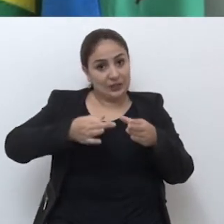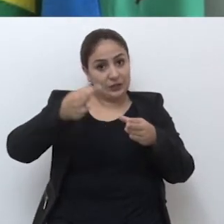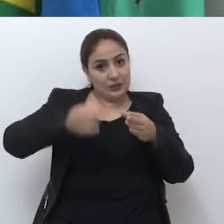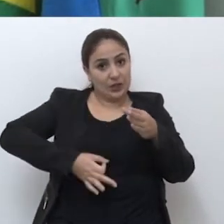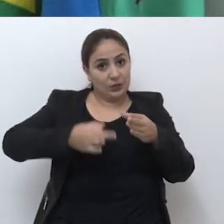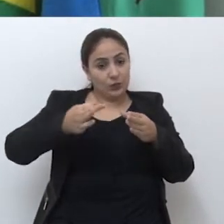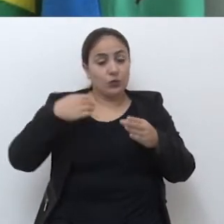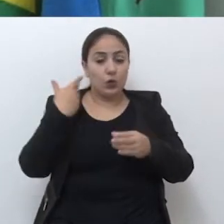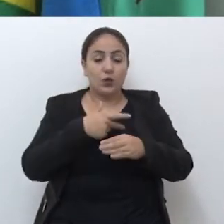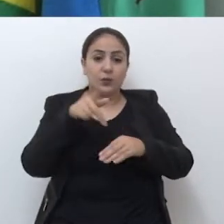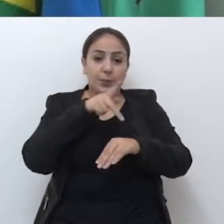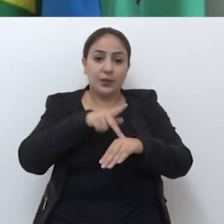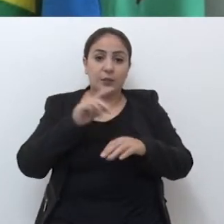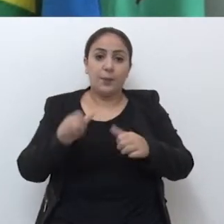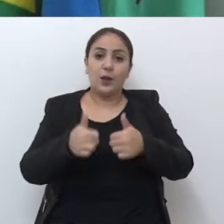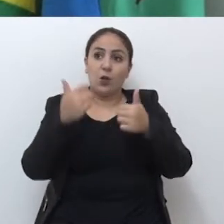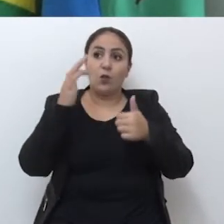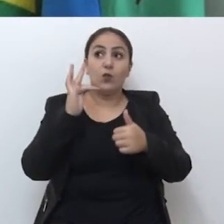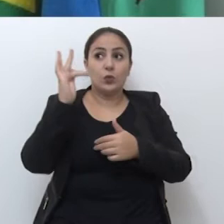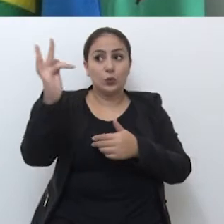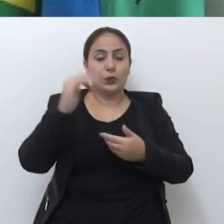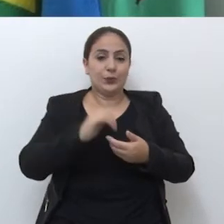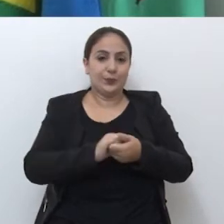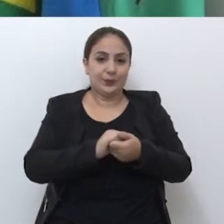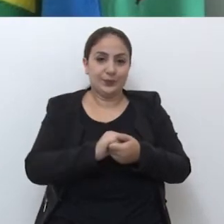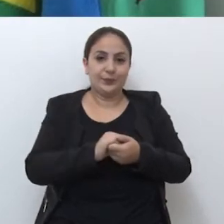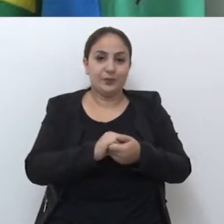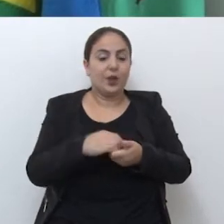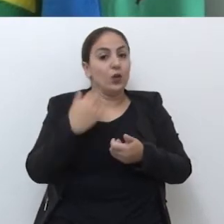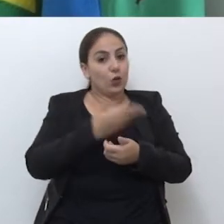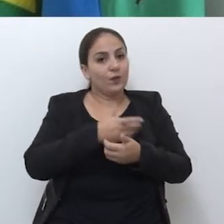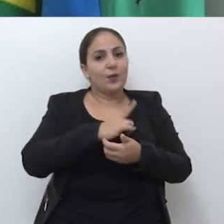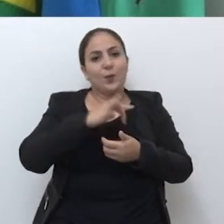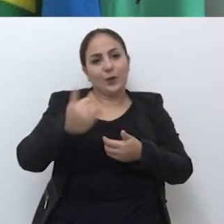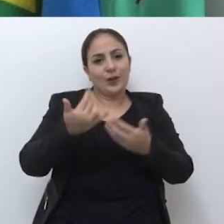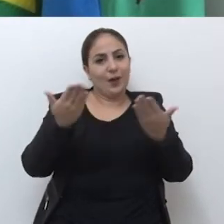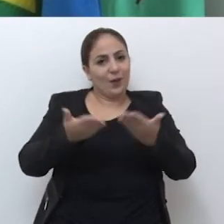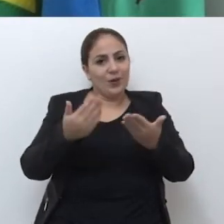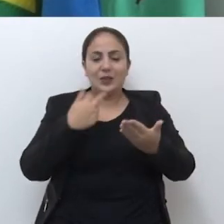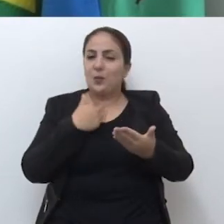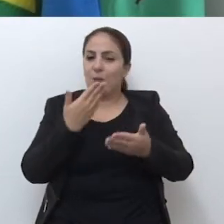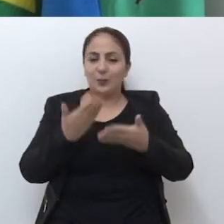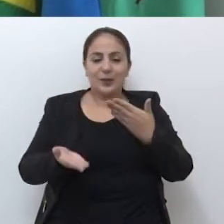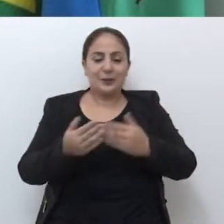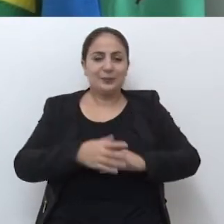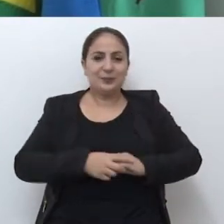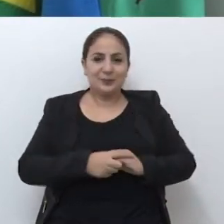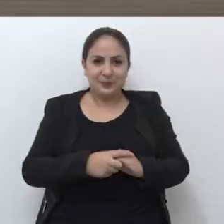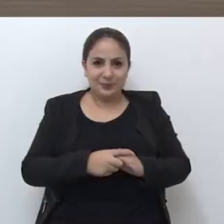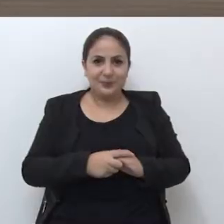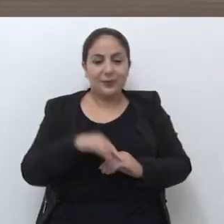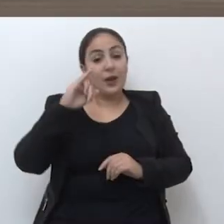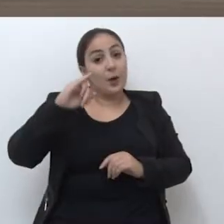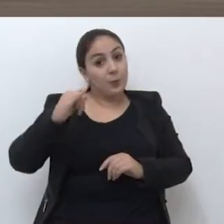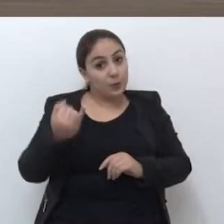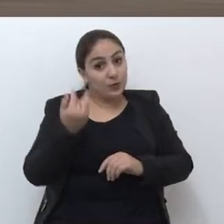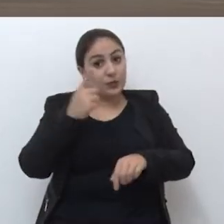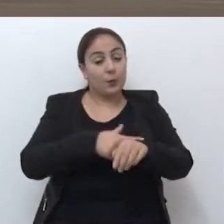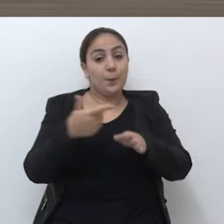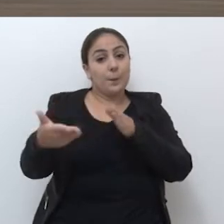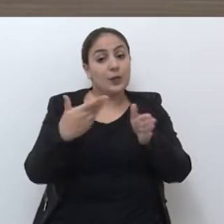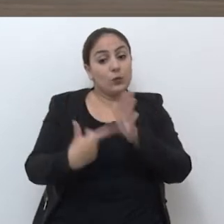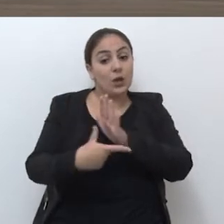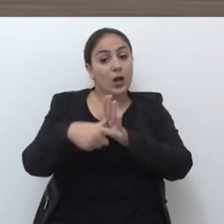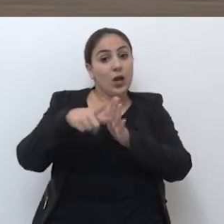certo, vote correto, para que nós tenhamos um país melhor no futuro. Temos oportunidade agora e essa oportunidade não podemos deixar escapar. Aproveitando